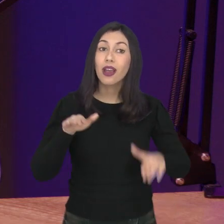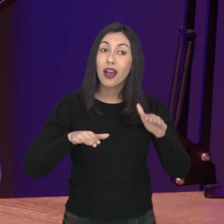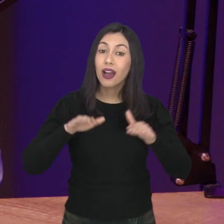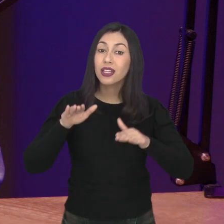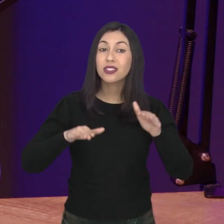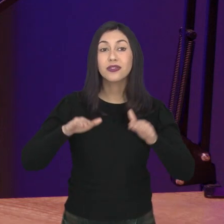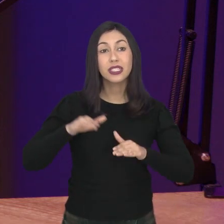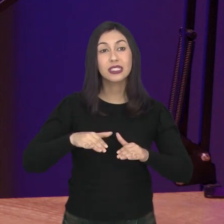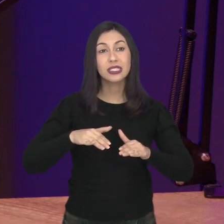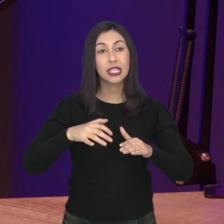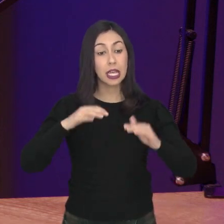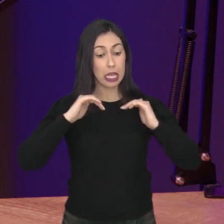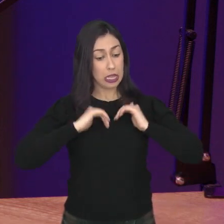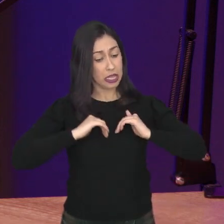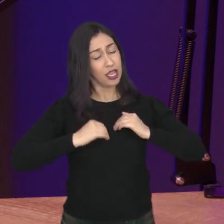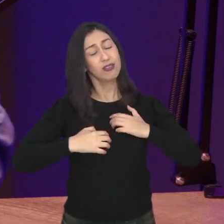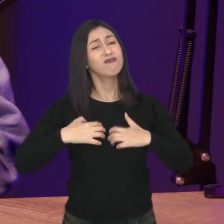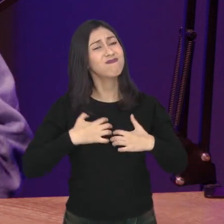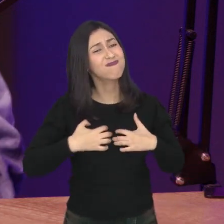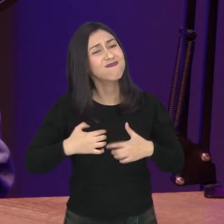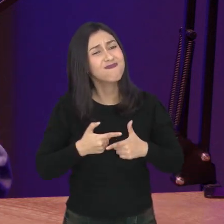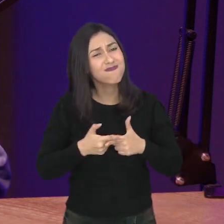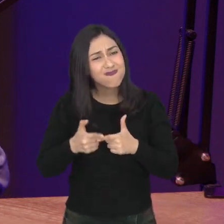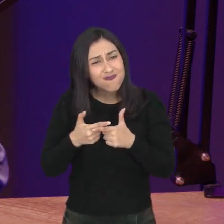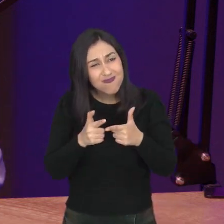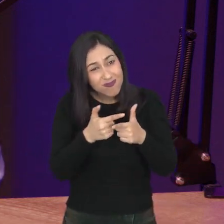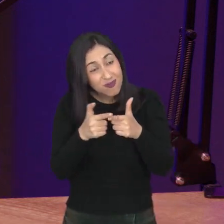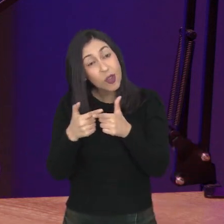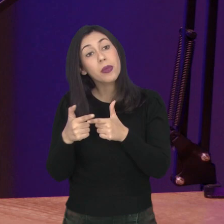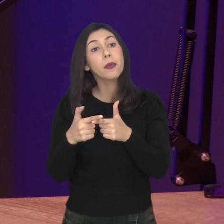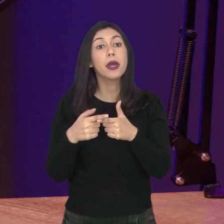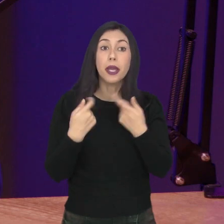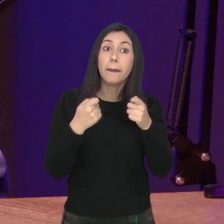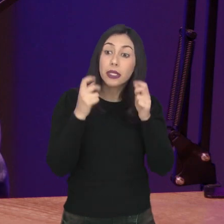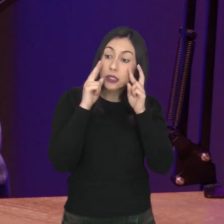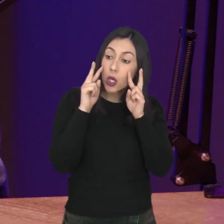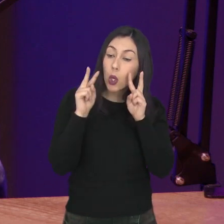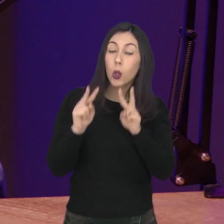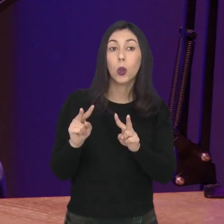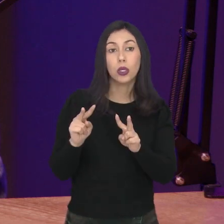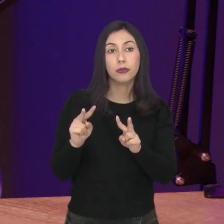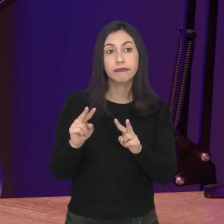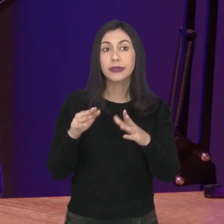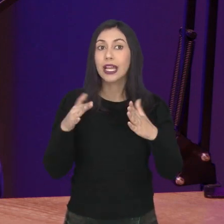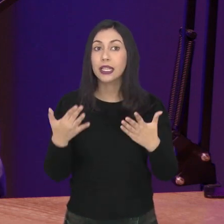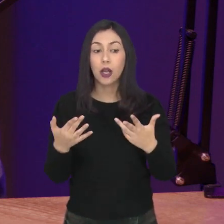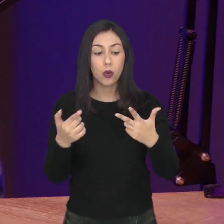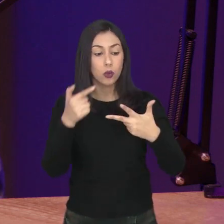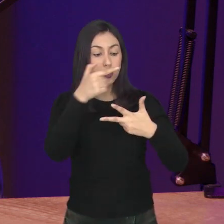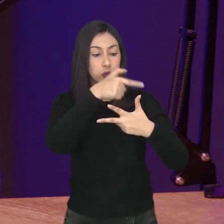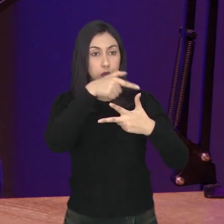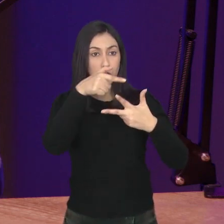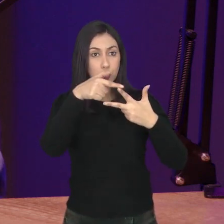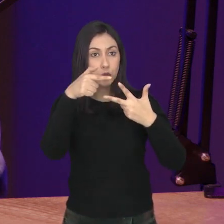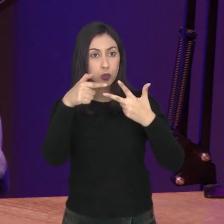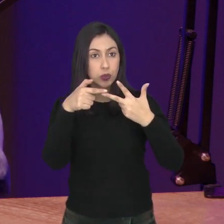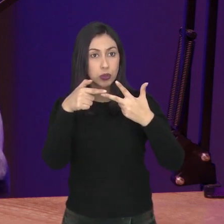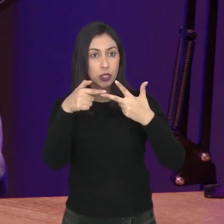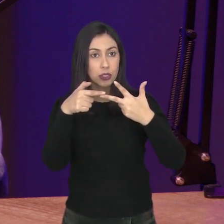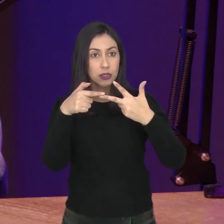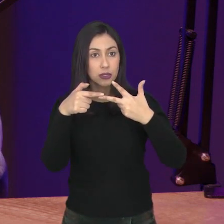ela tem as suas próprias questões e a gente precisa olhar para isso. Então, 3 pontos que essa pesquisa